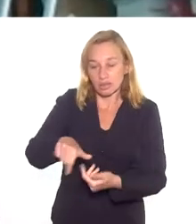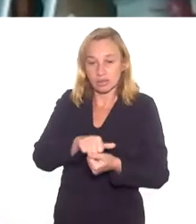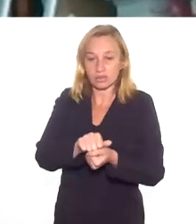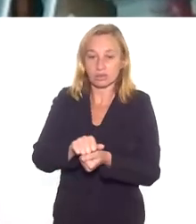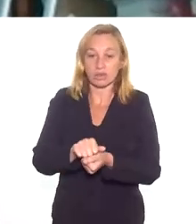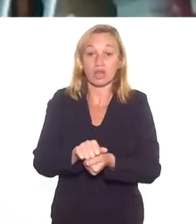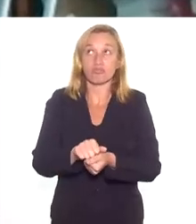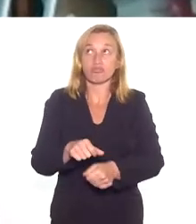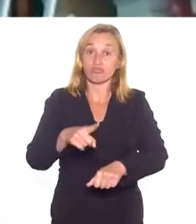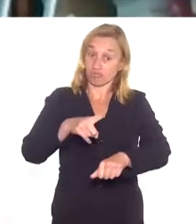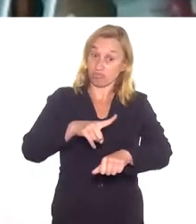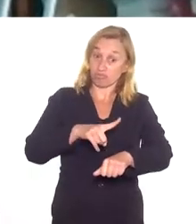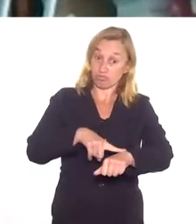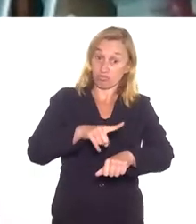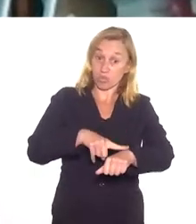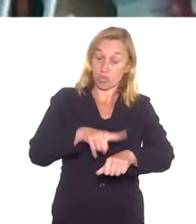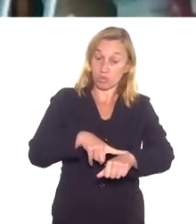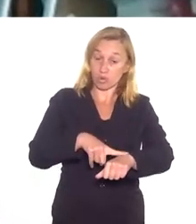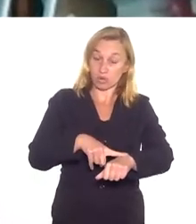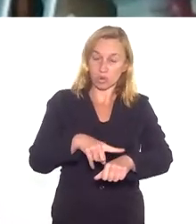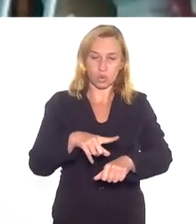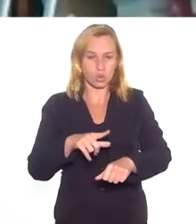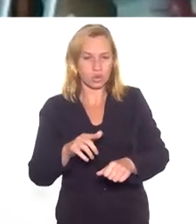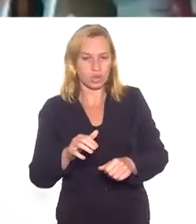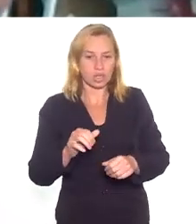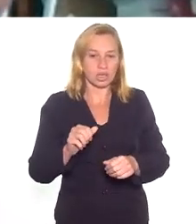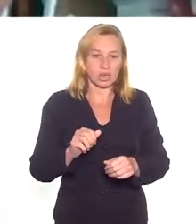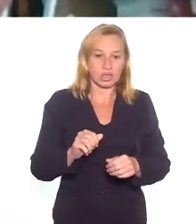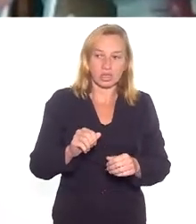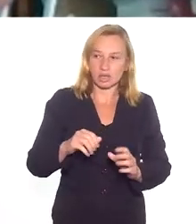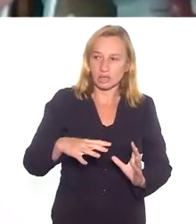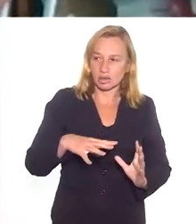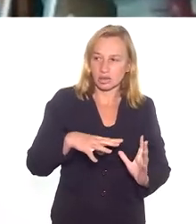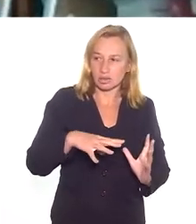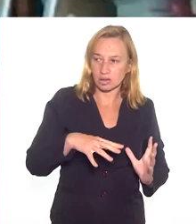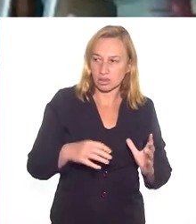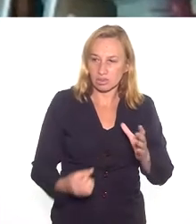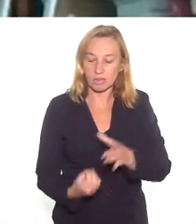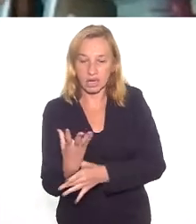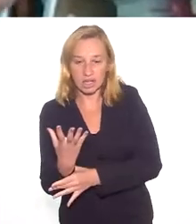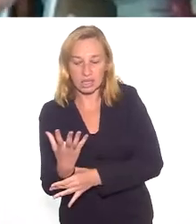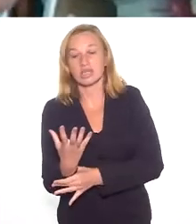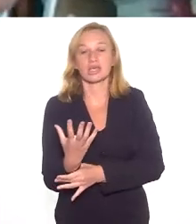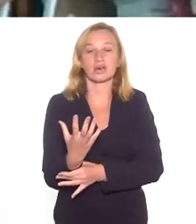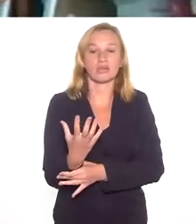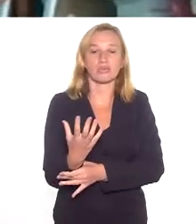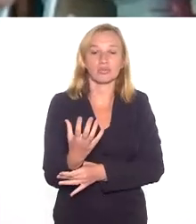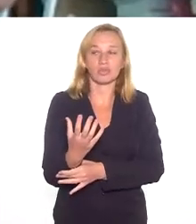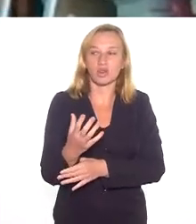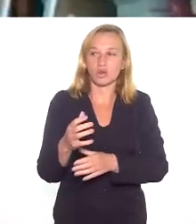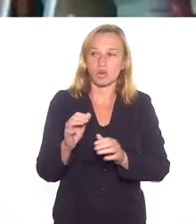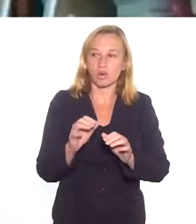Unidas. E, na época, emergiu no âmbito das Nações Unidas o conceito